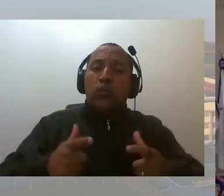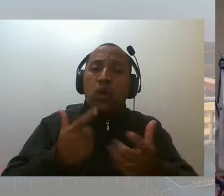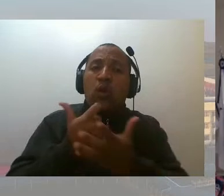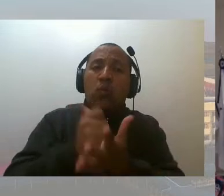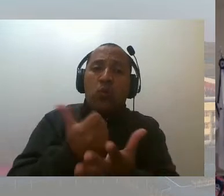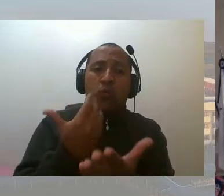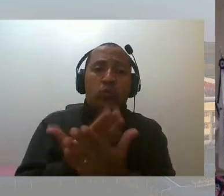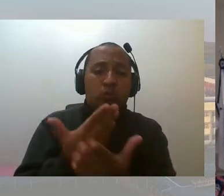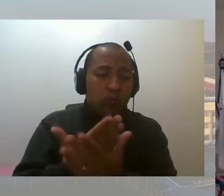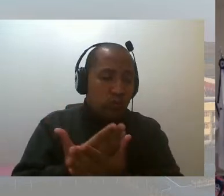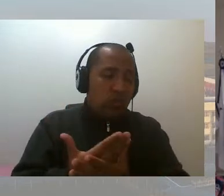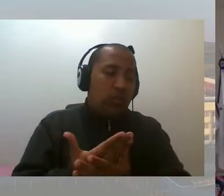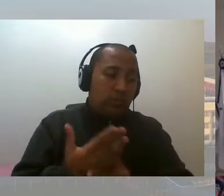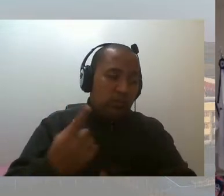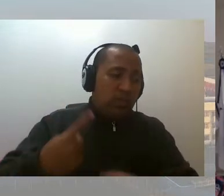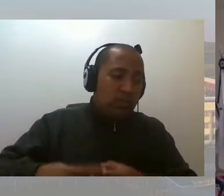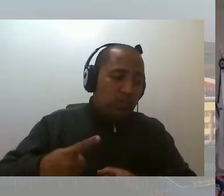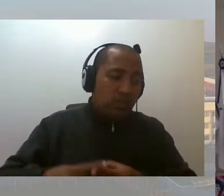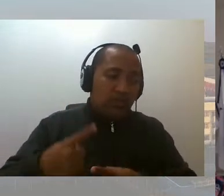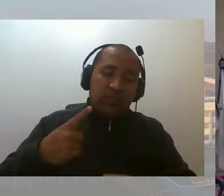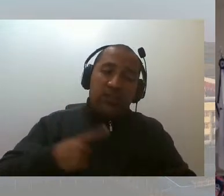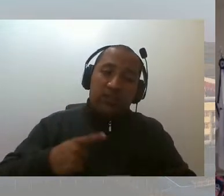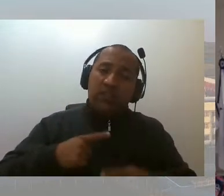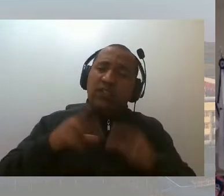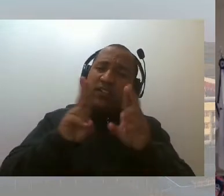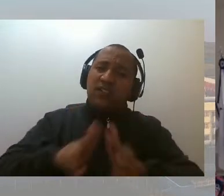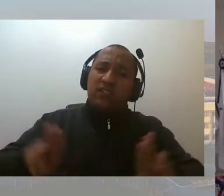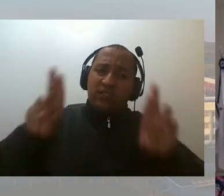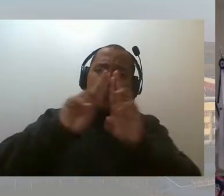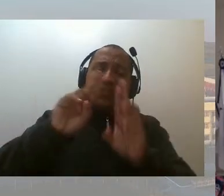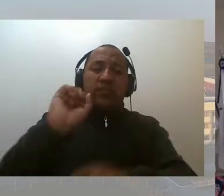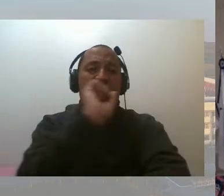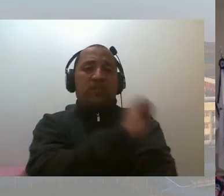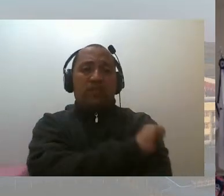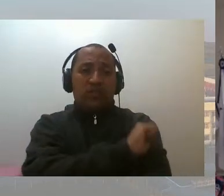estudantil para os universitários